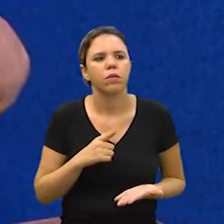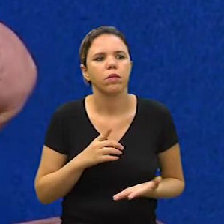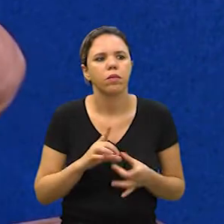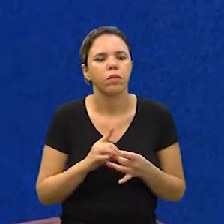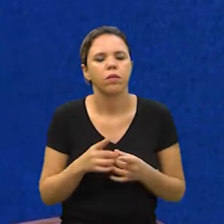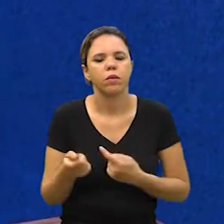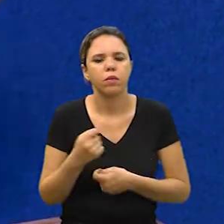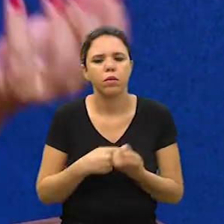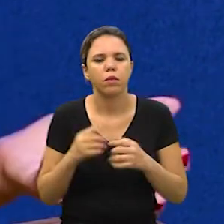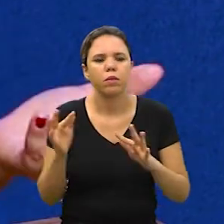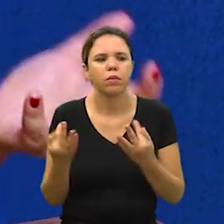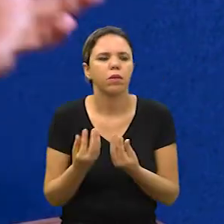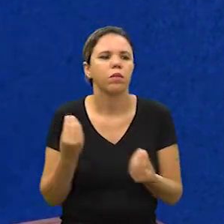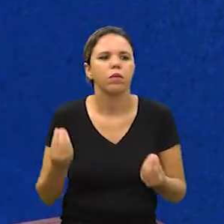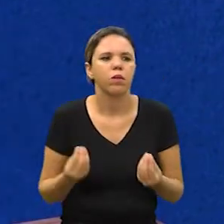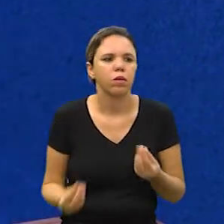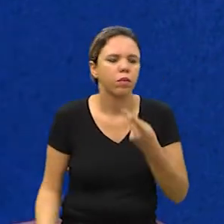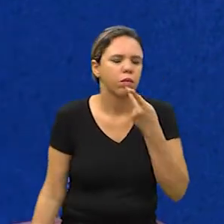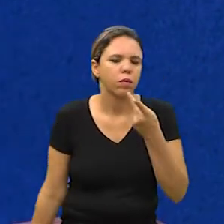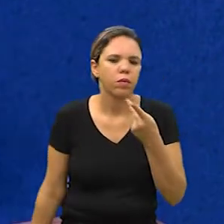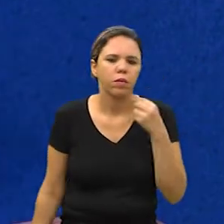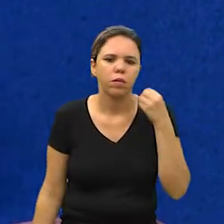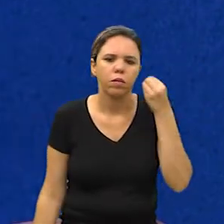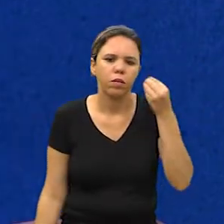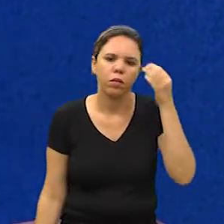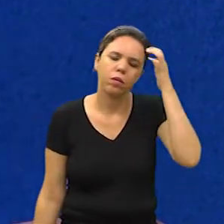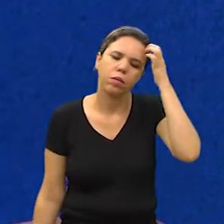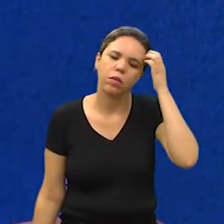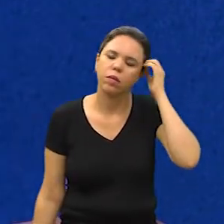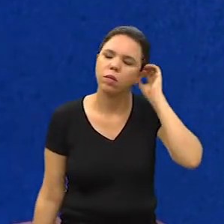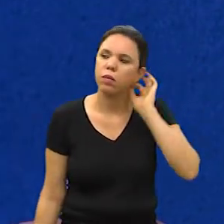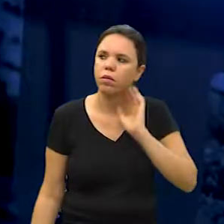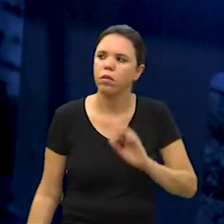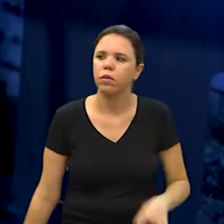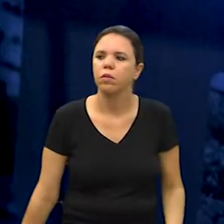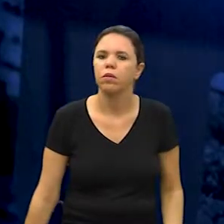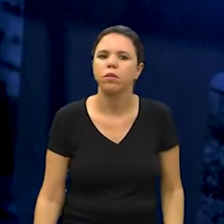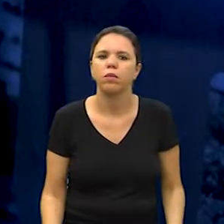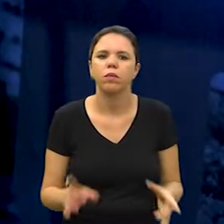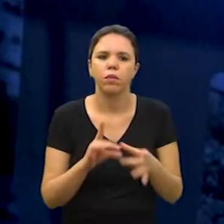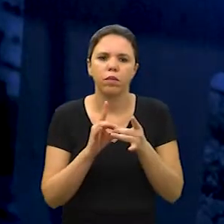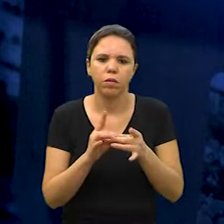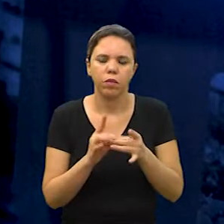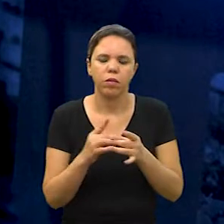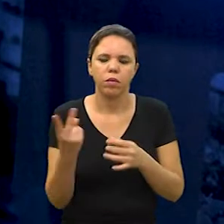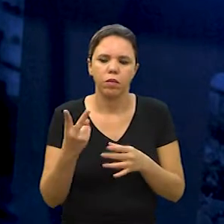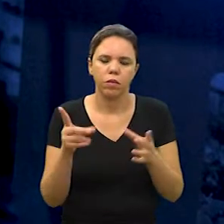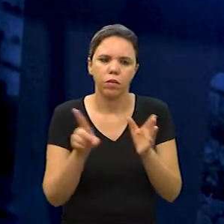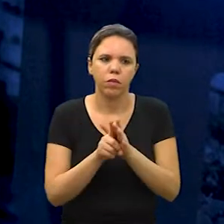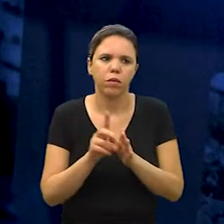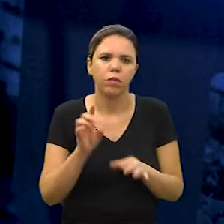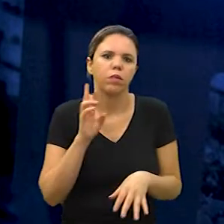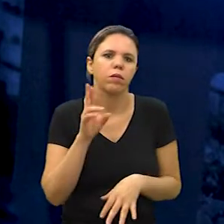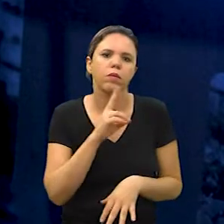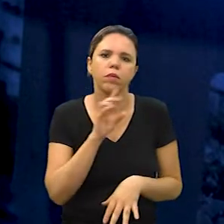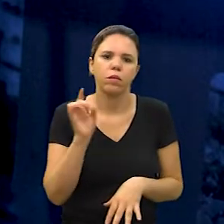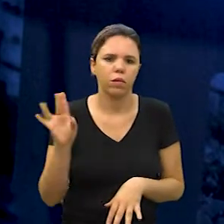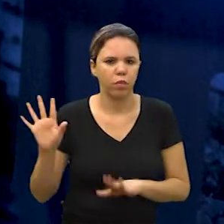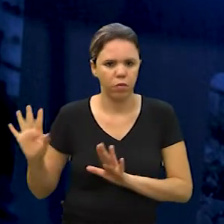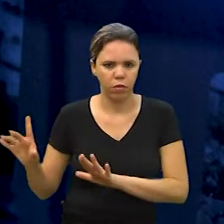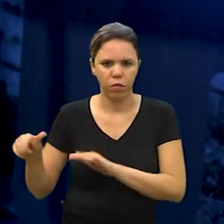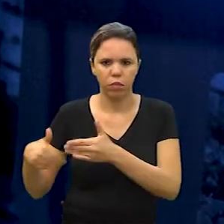tem sócio, hoje o negócio é familiar, fala um pouco dessa característica. O sócio que eu tive foi só no